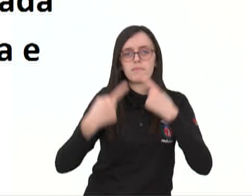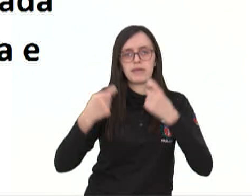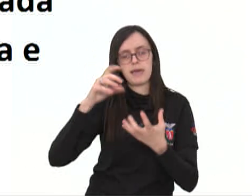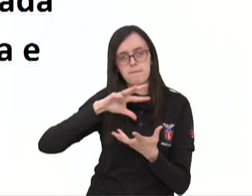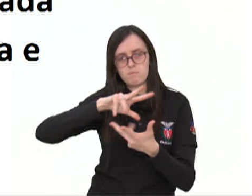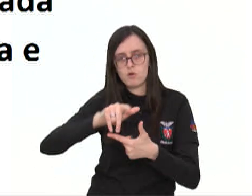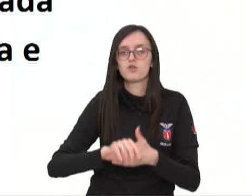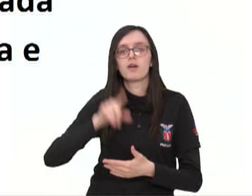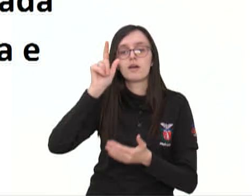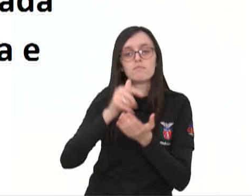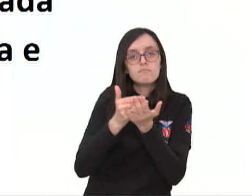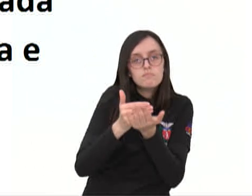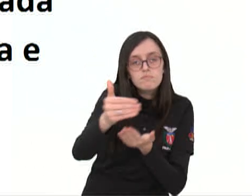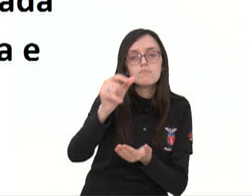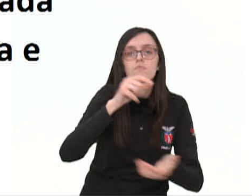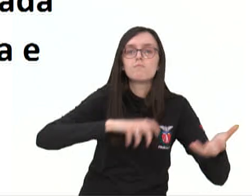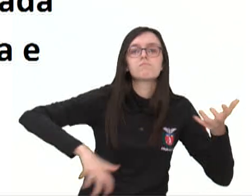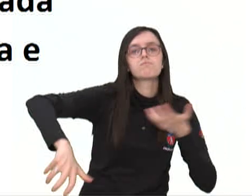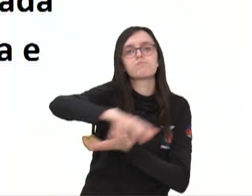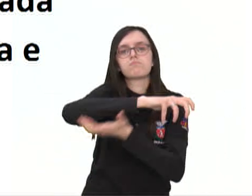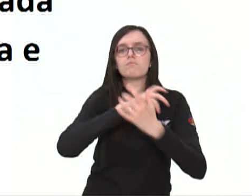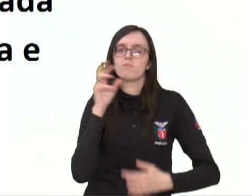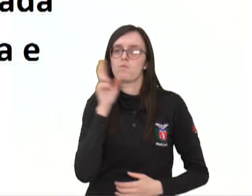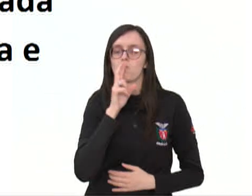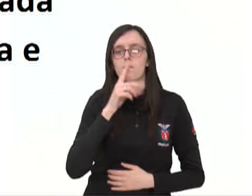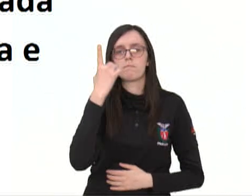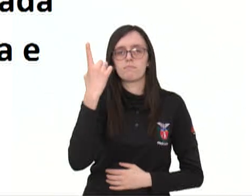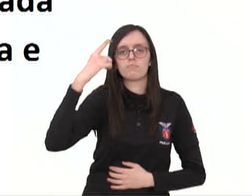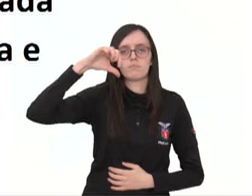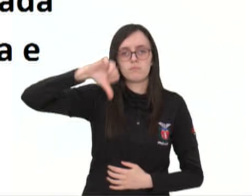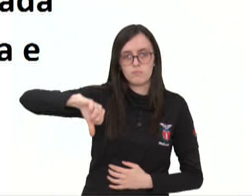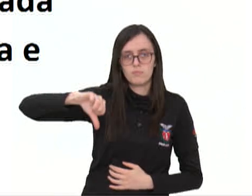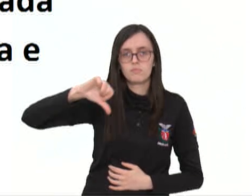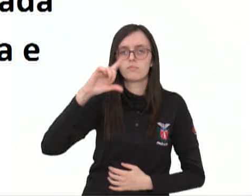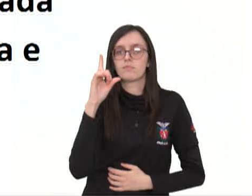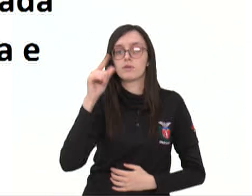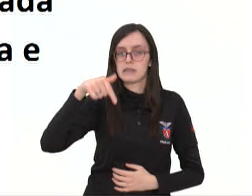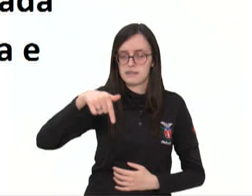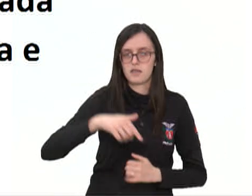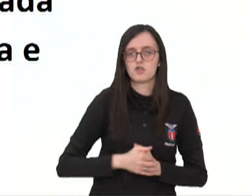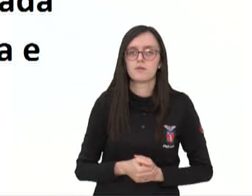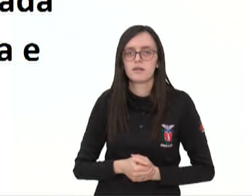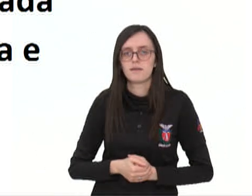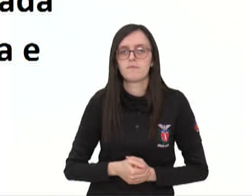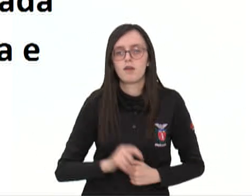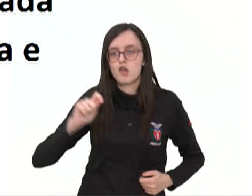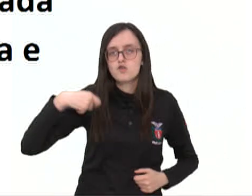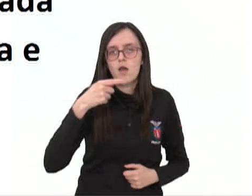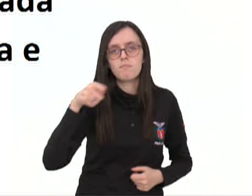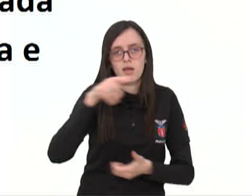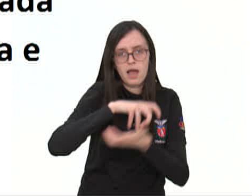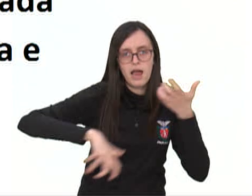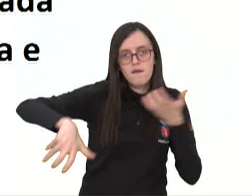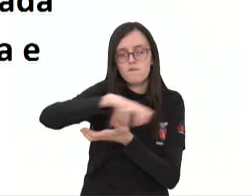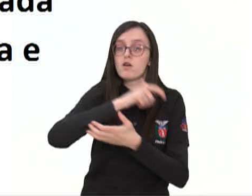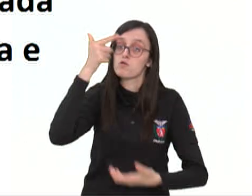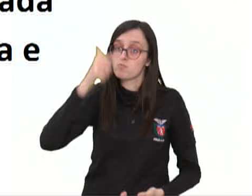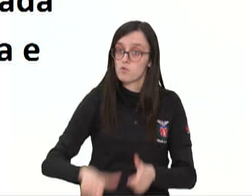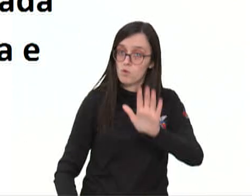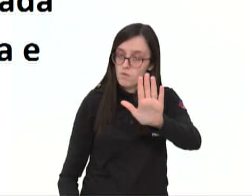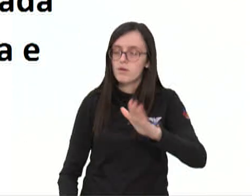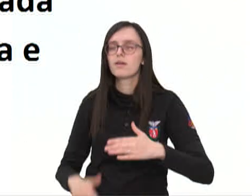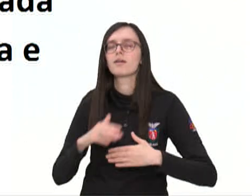Mundial. Era o início da Revolução Russa de 1917. Sobre essa revolução, de